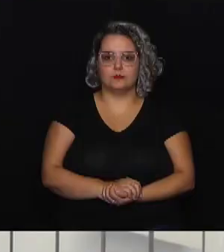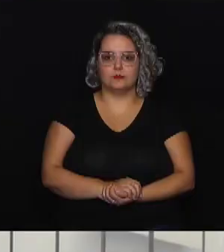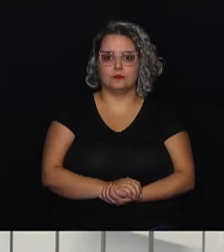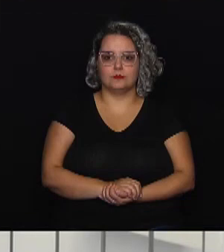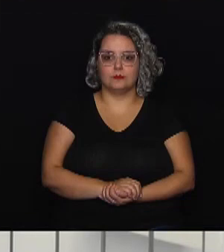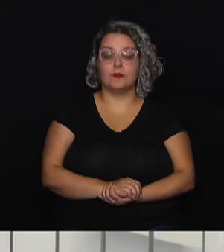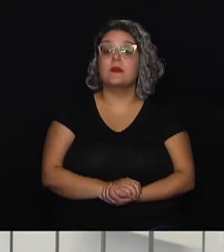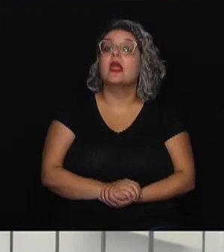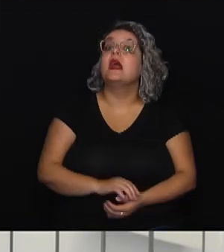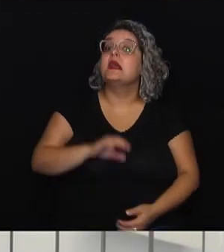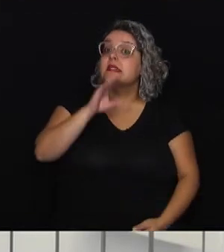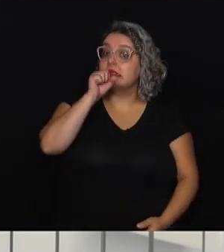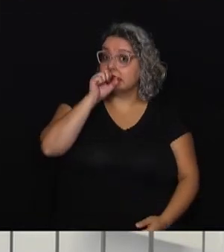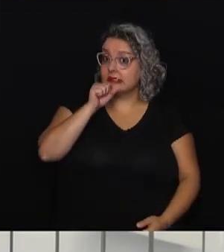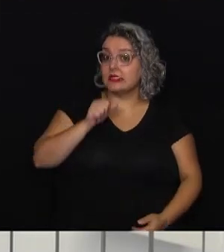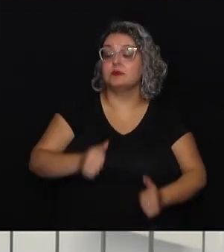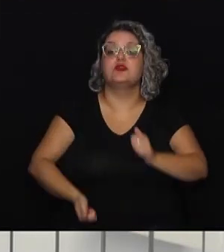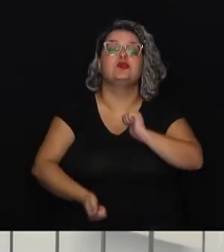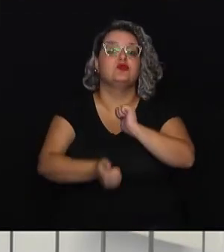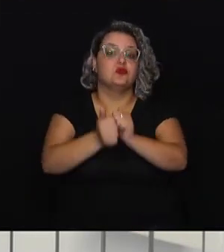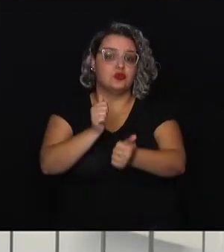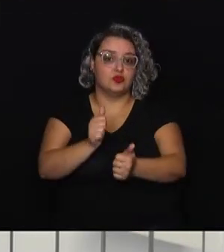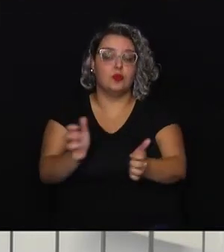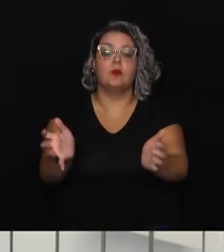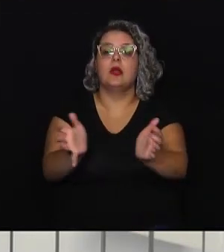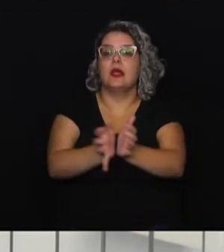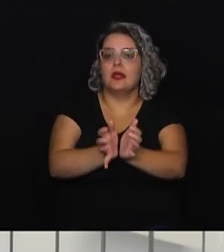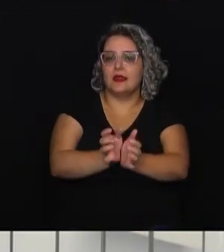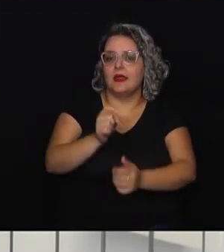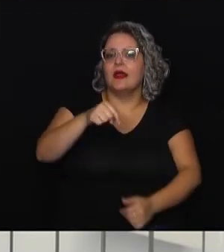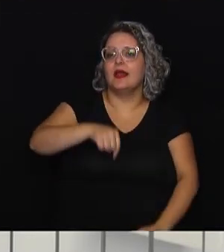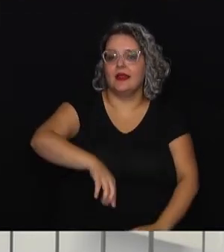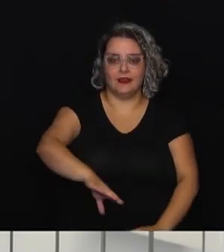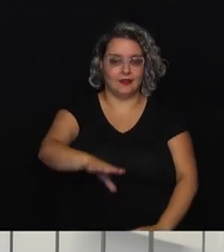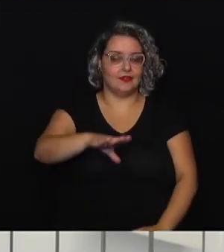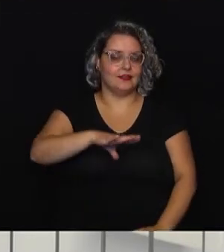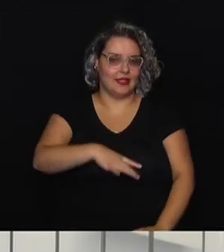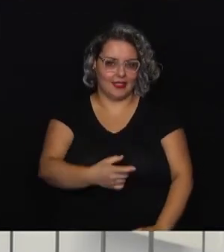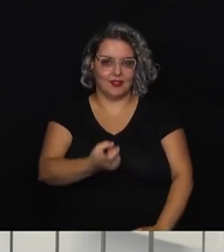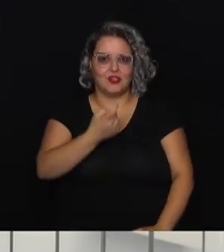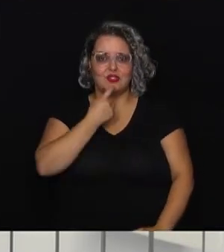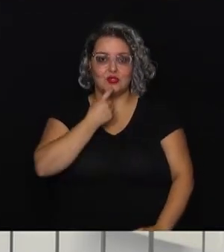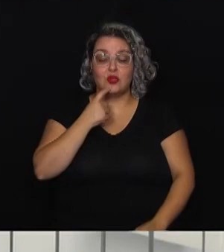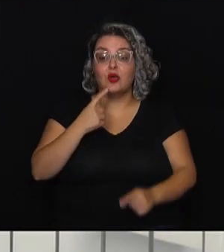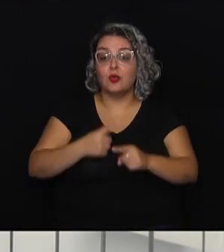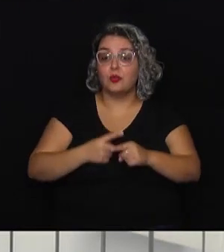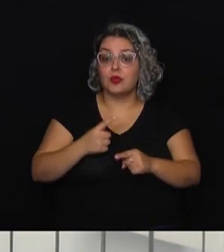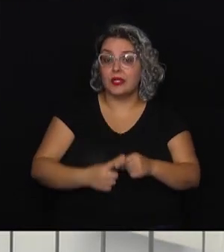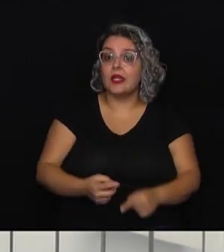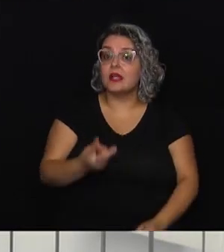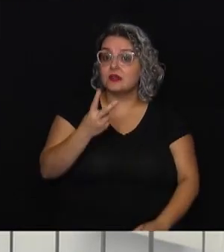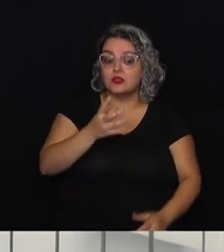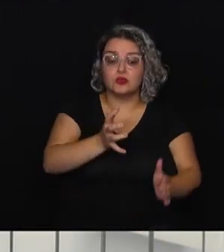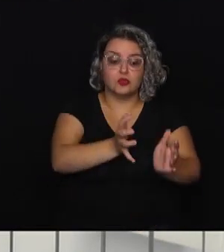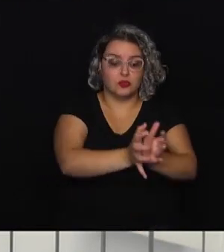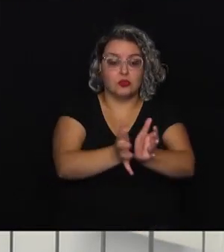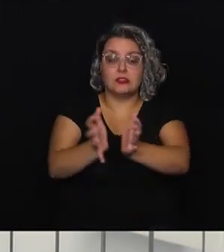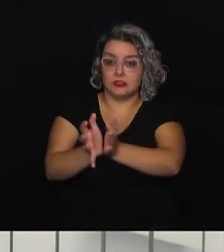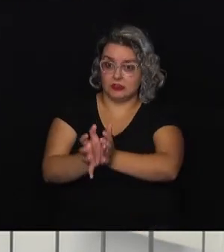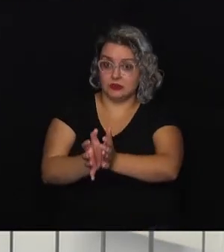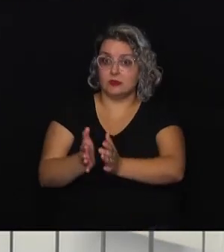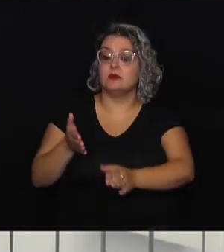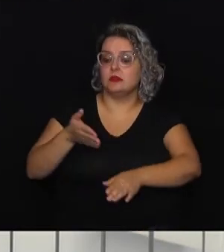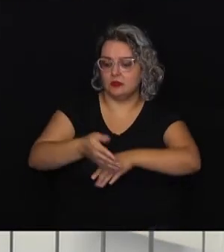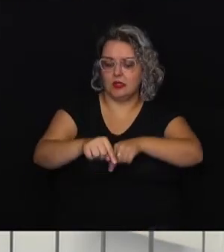Sábado de muito futebol para as equipes aqui da cidade de Campinas, porque as duas equipes entram em